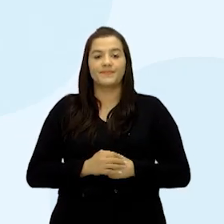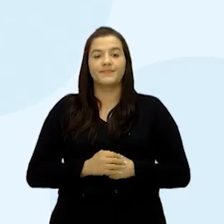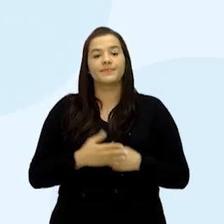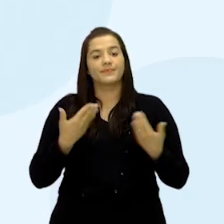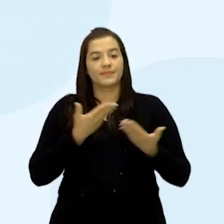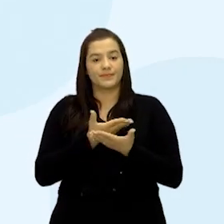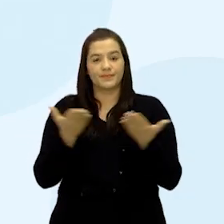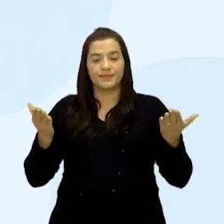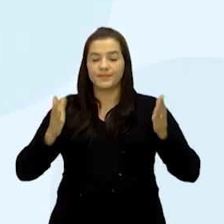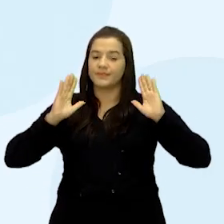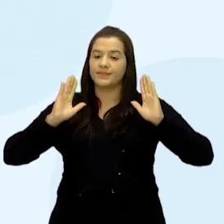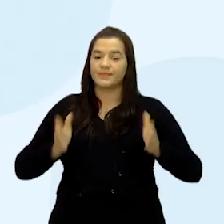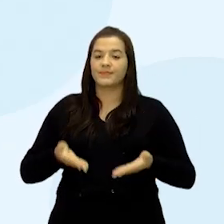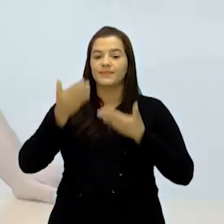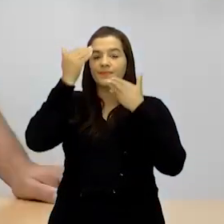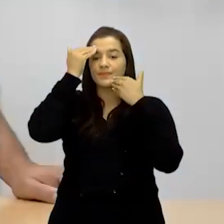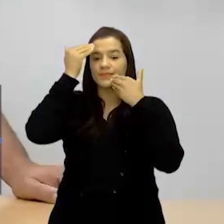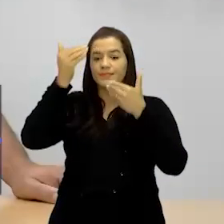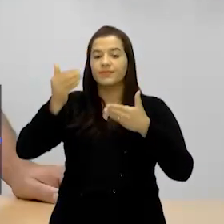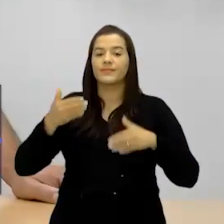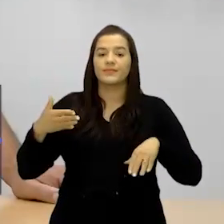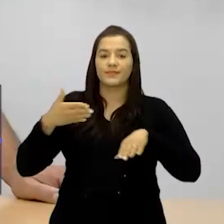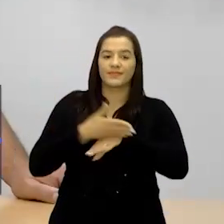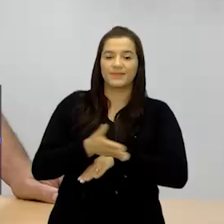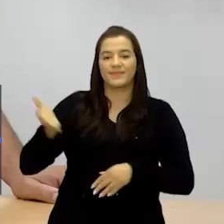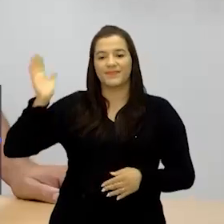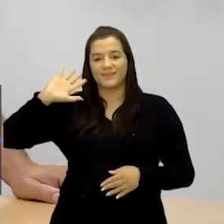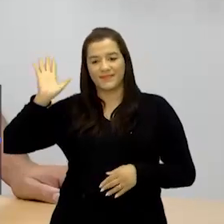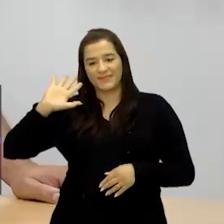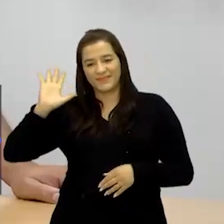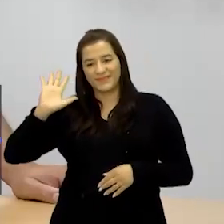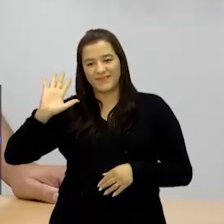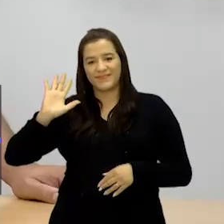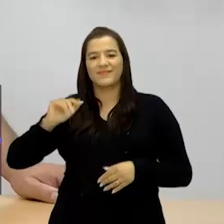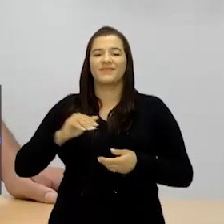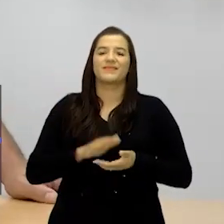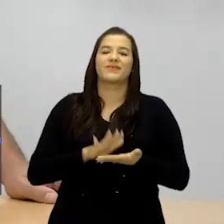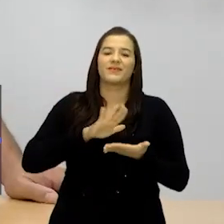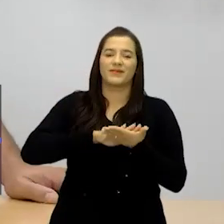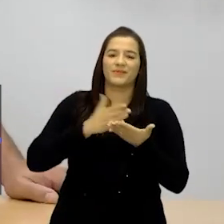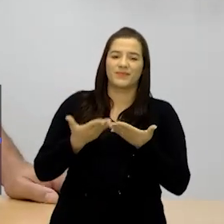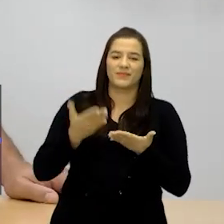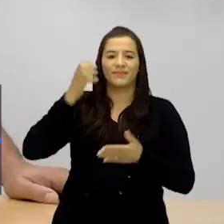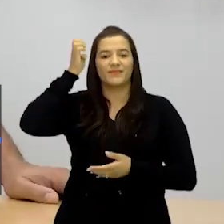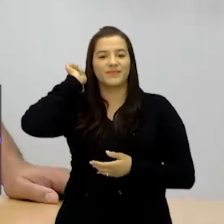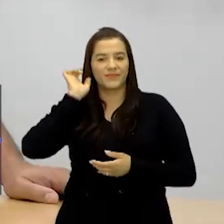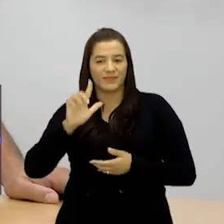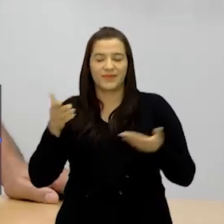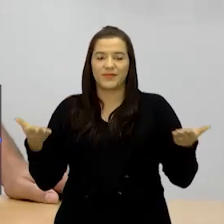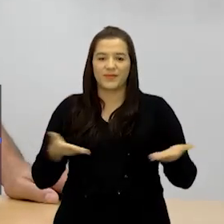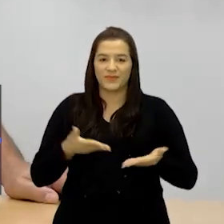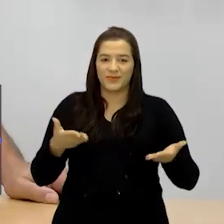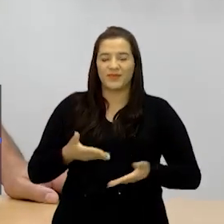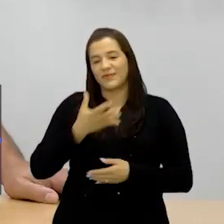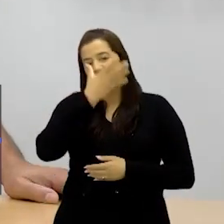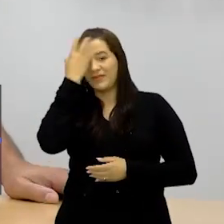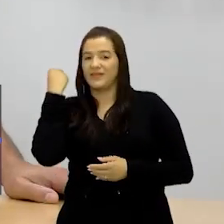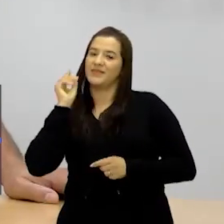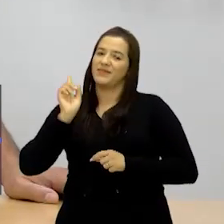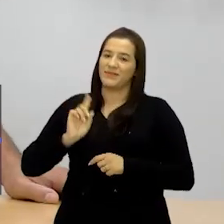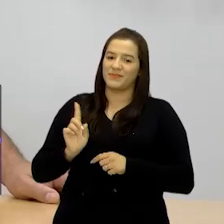quero aí dar agradecer aí a presença da Flávia e do Helder, que foram os nossos intérpretes de Libras de hoje, né? Não podemos esquecer